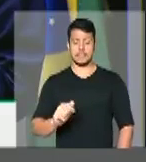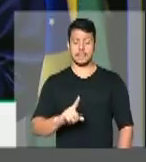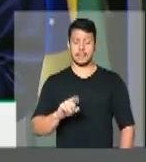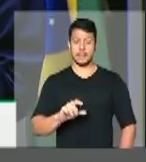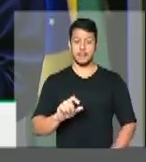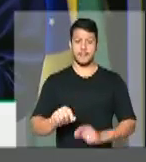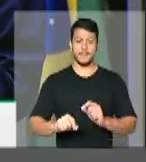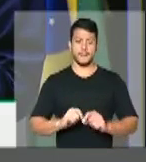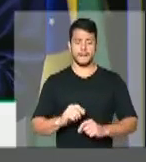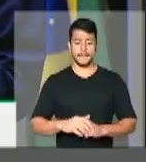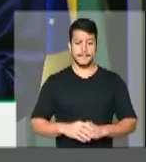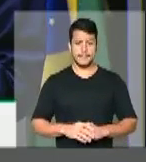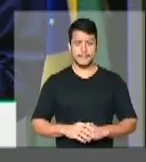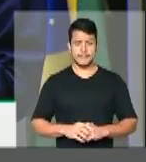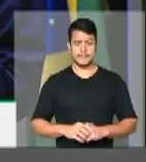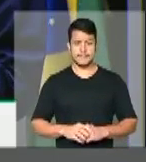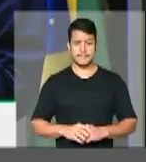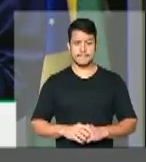Luiz Edmundo Magalhães.